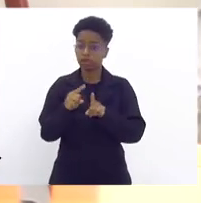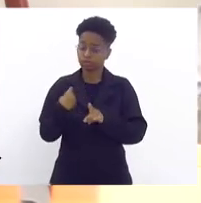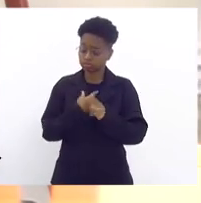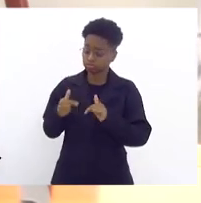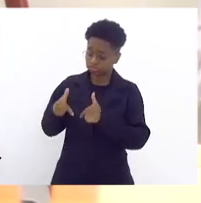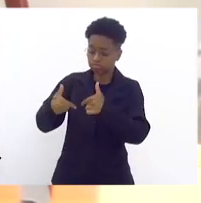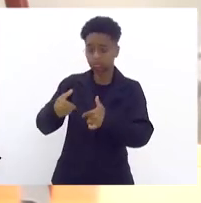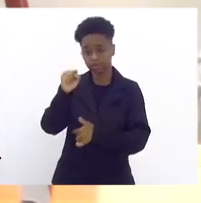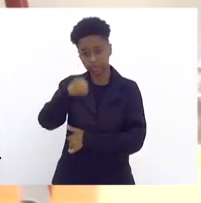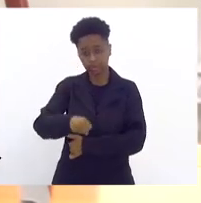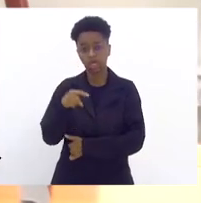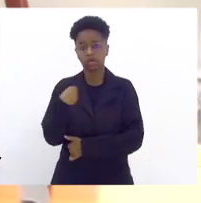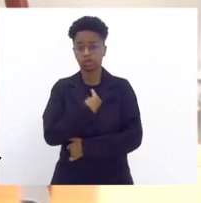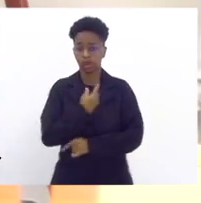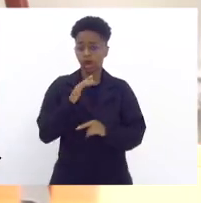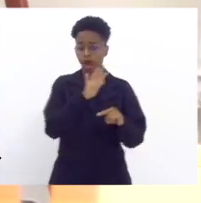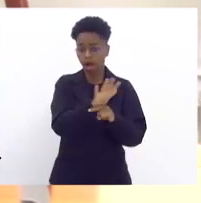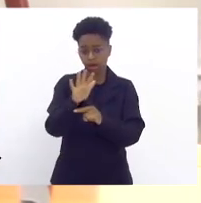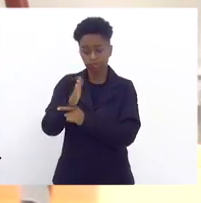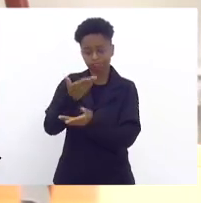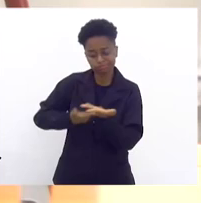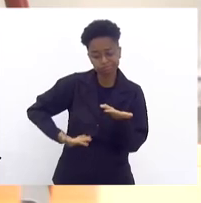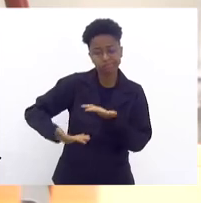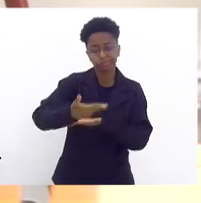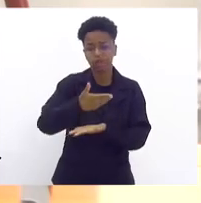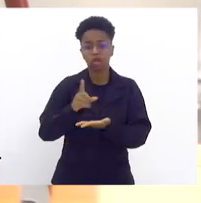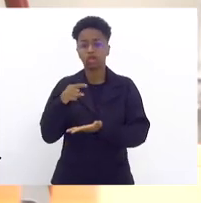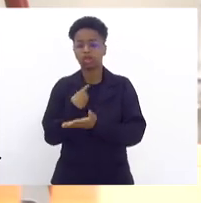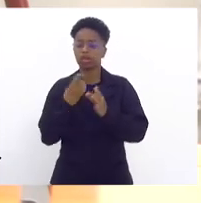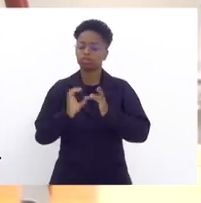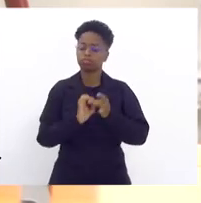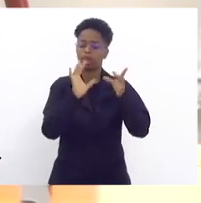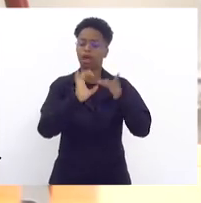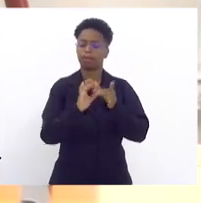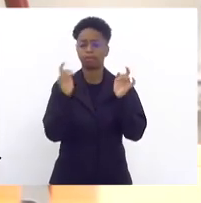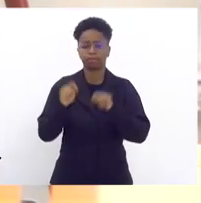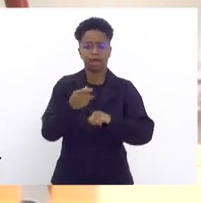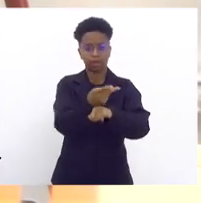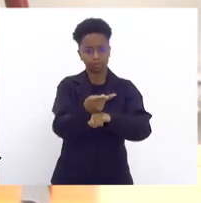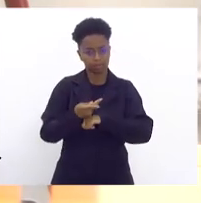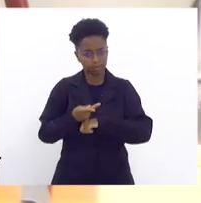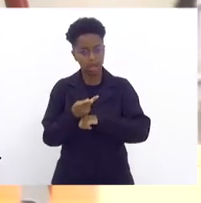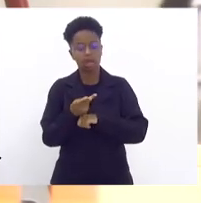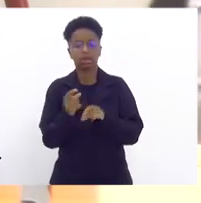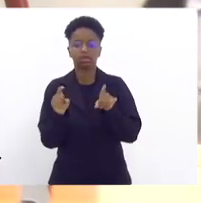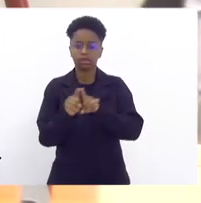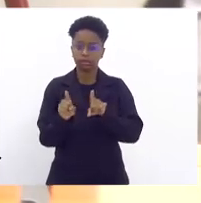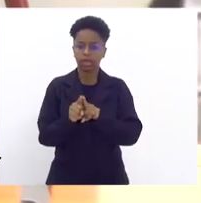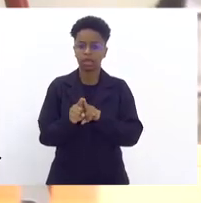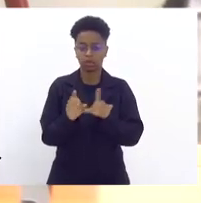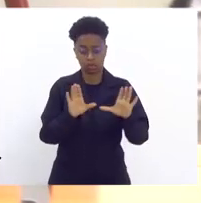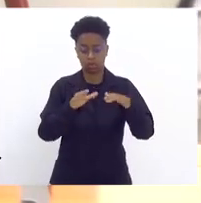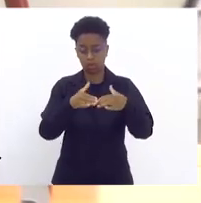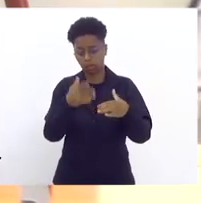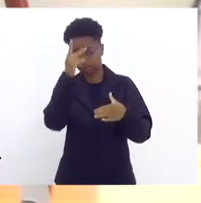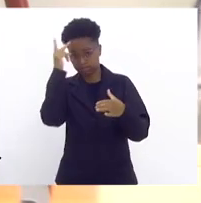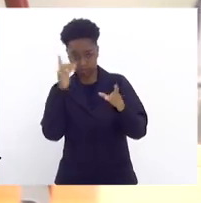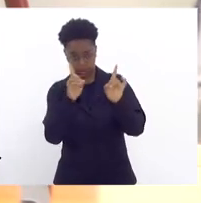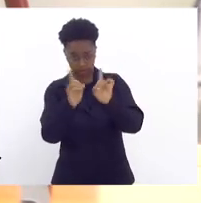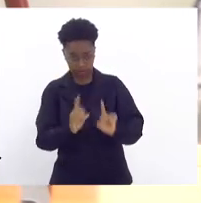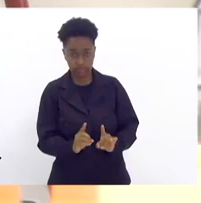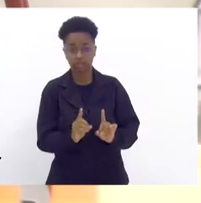então estamos colaborando colocando nosso mandato à disposição para que de fato e a comissão da pessoa com deficiência